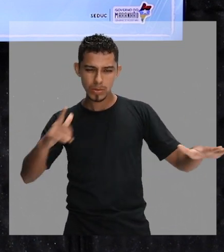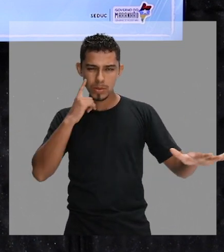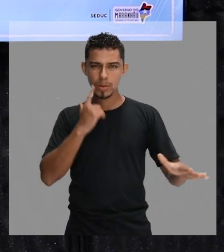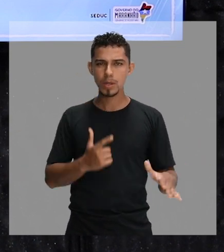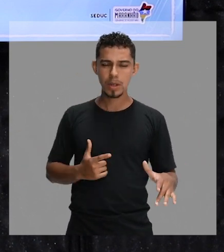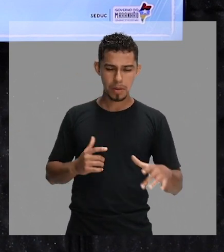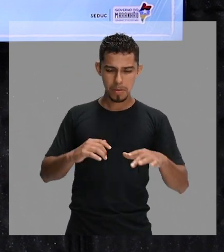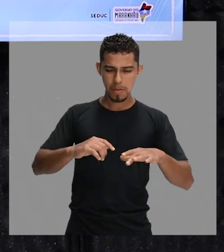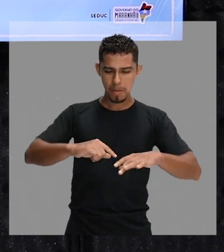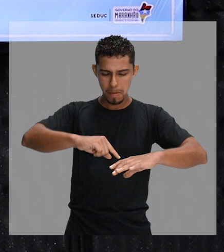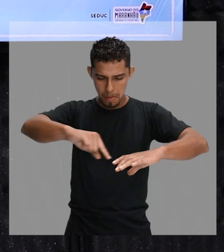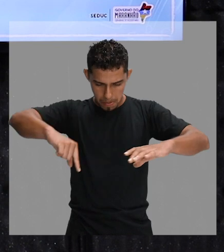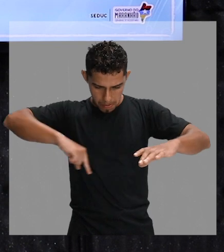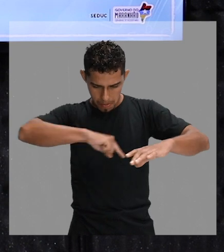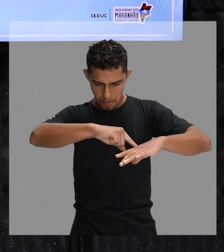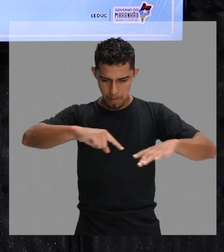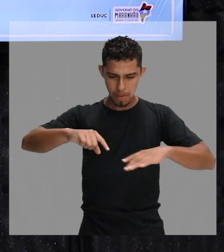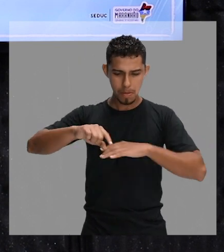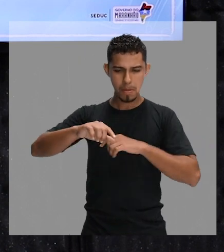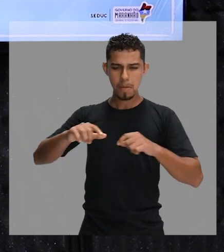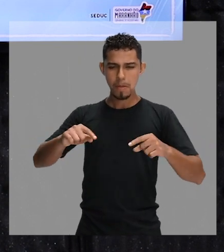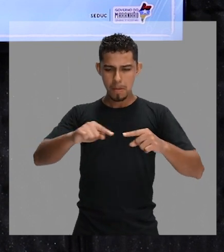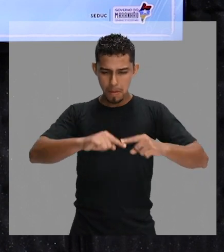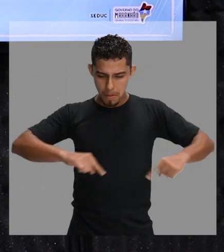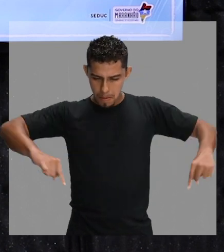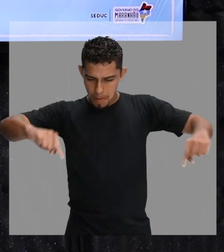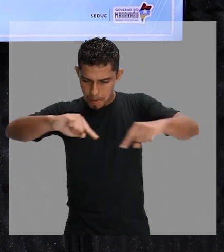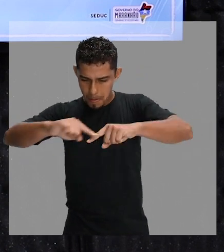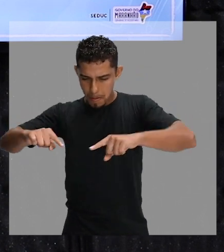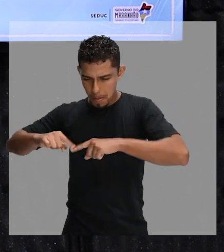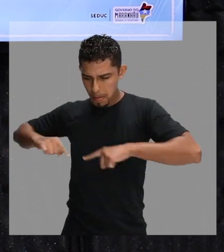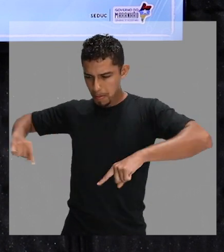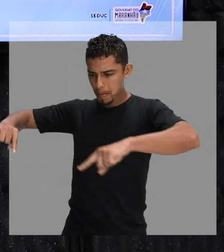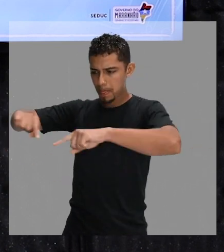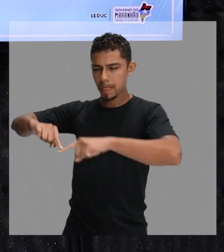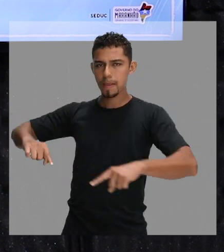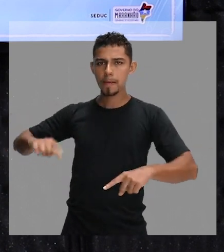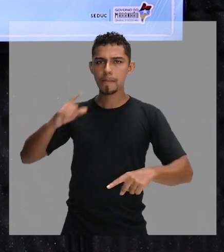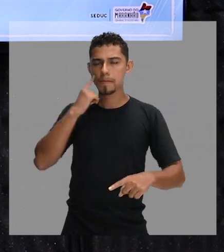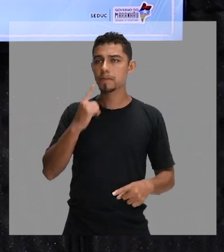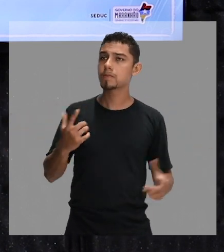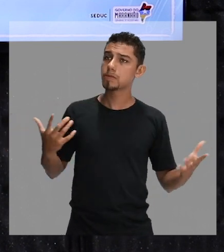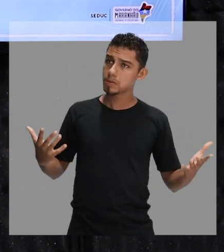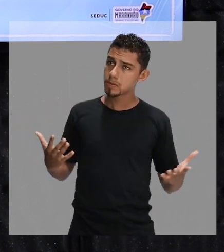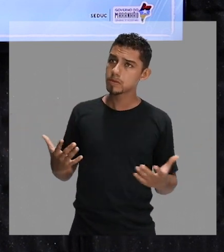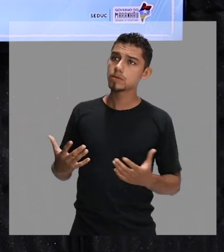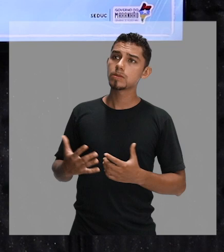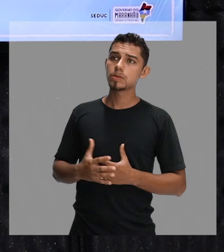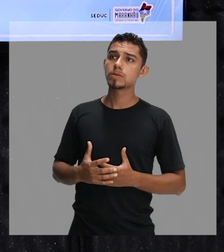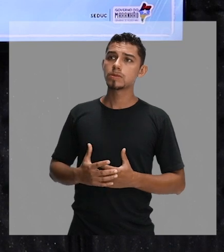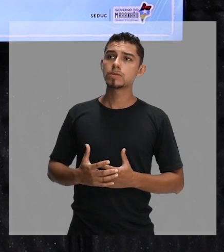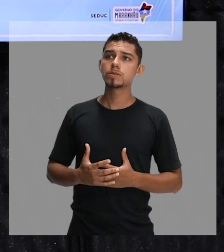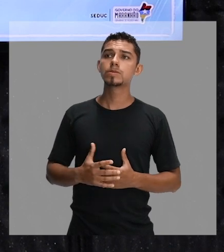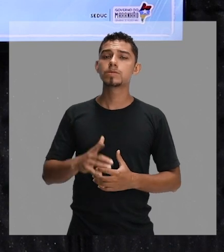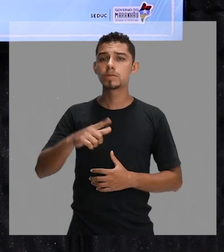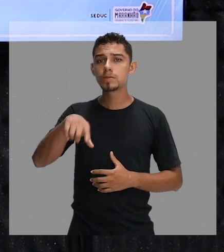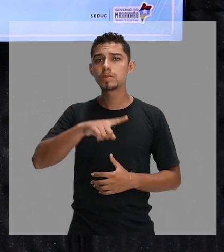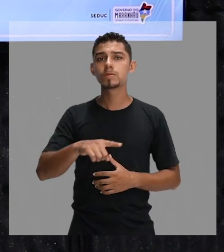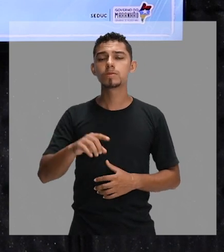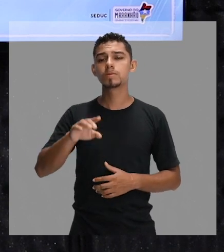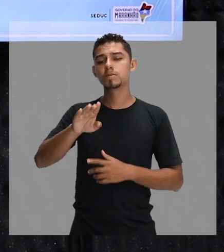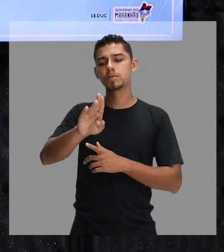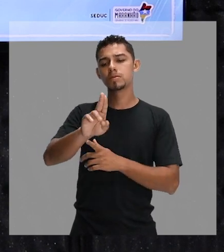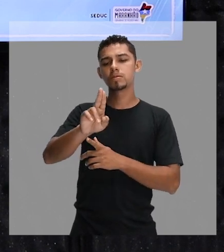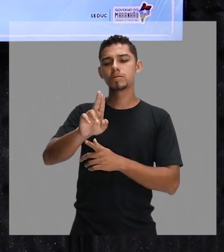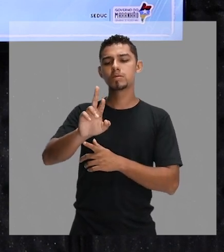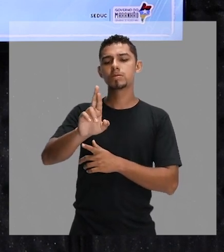todo esburacado, com ravinas, com vossorocas, eu estou falando um termo mais comum, conhecido como buracos,